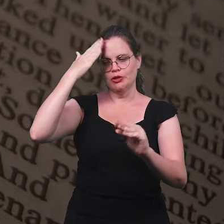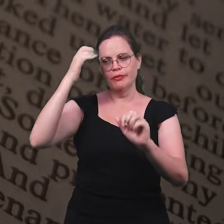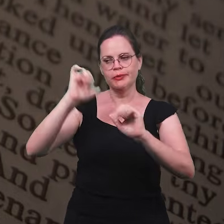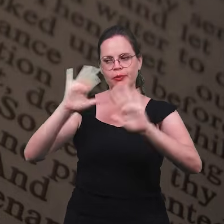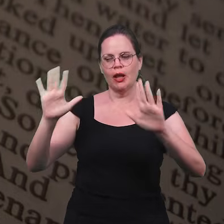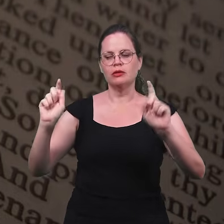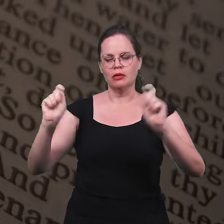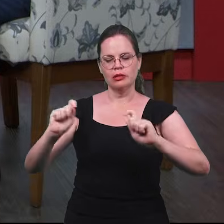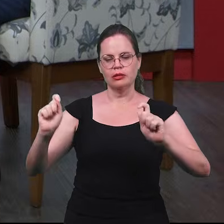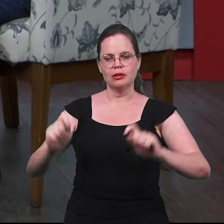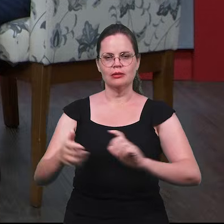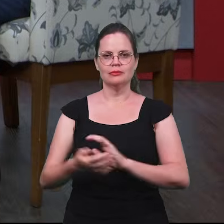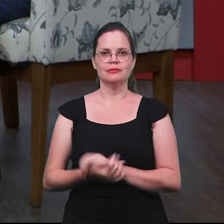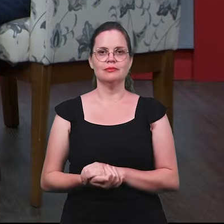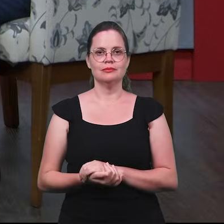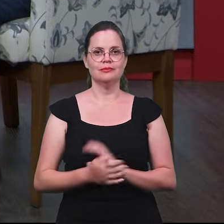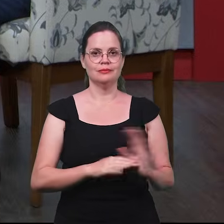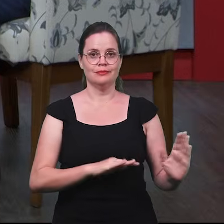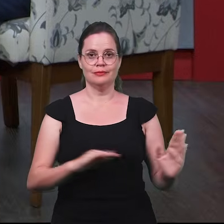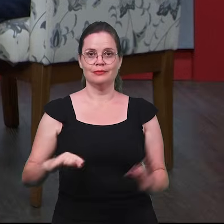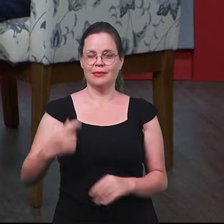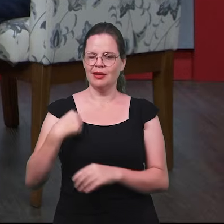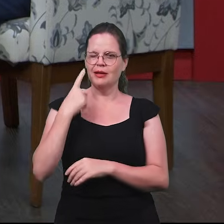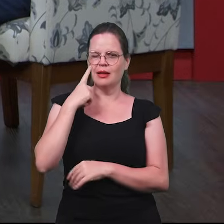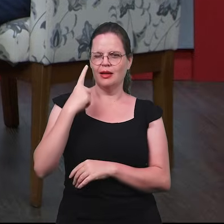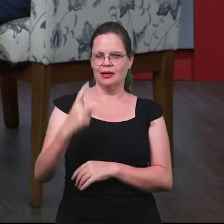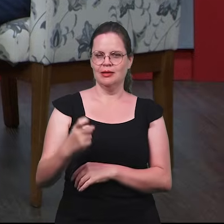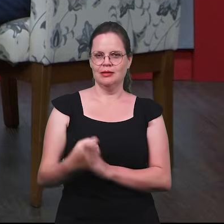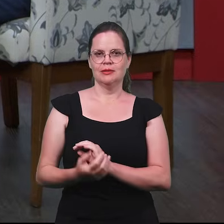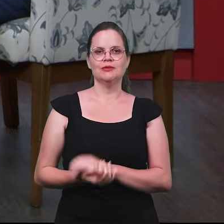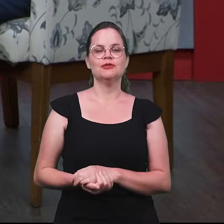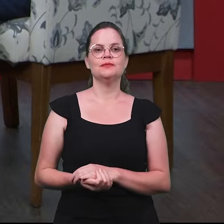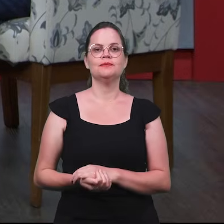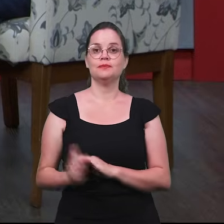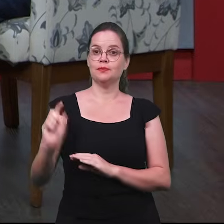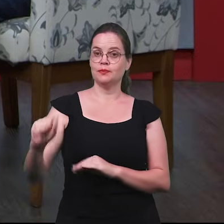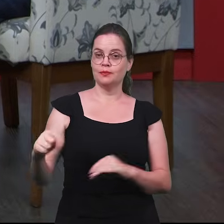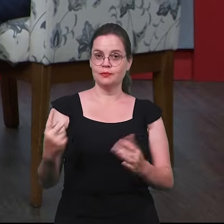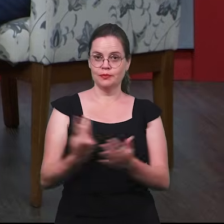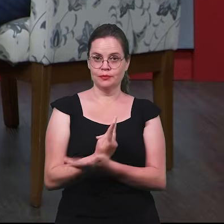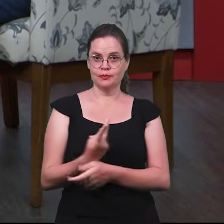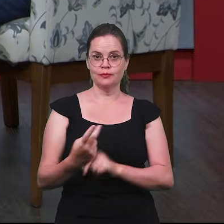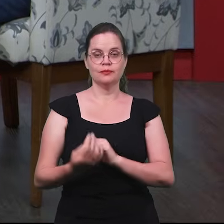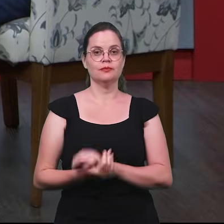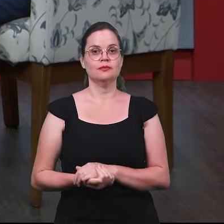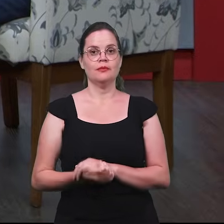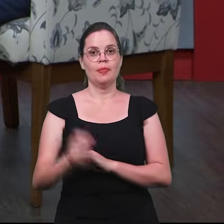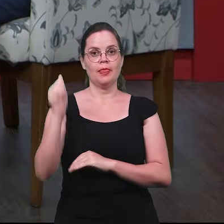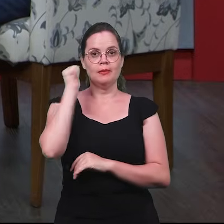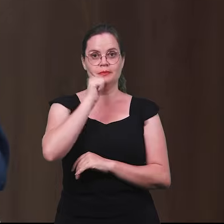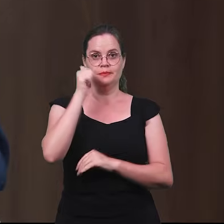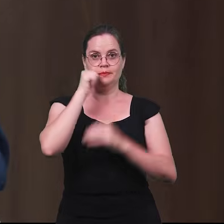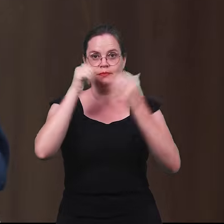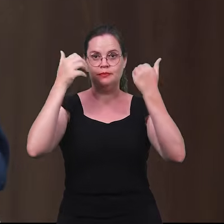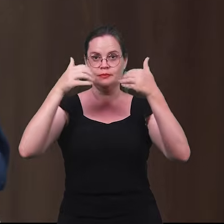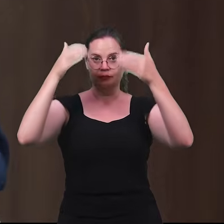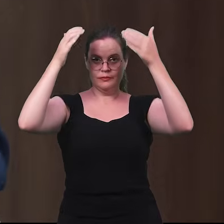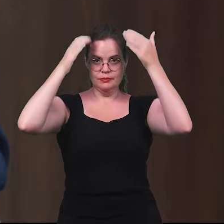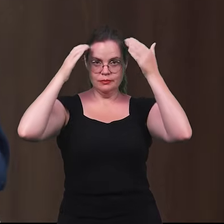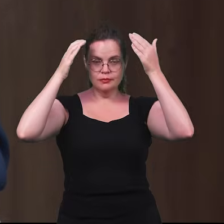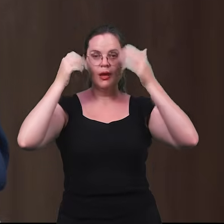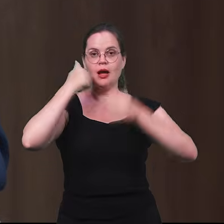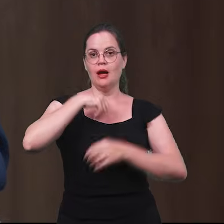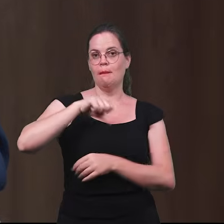interpretação. É muito interessante, não é? Então, o que acontece é que a rainha mãe de